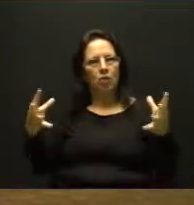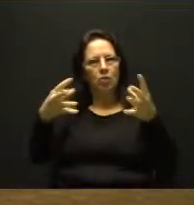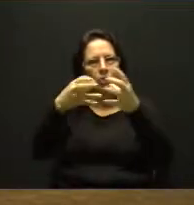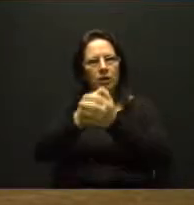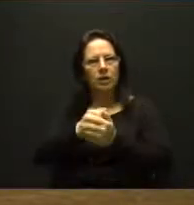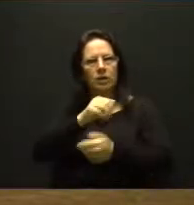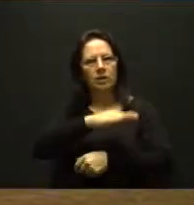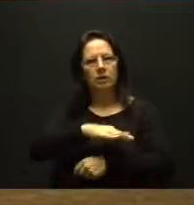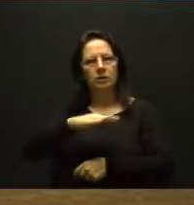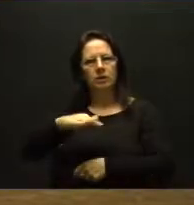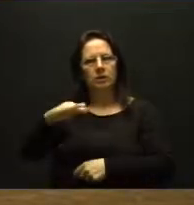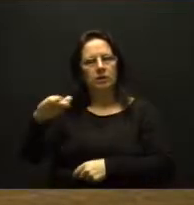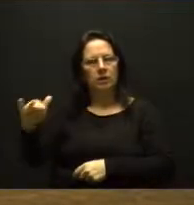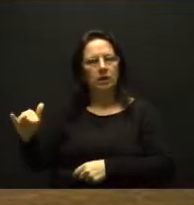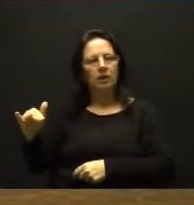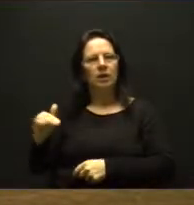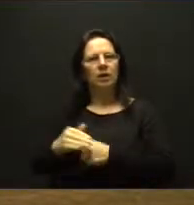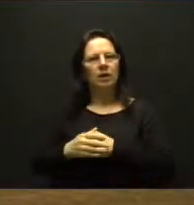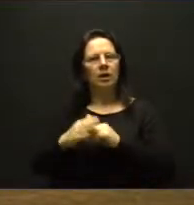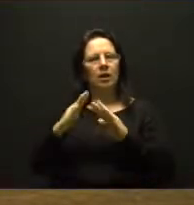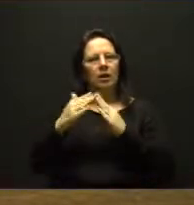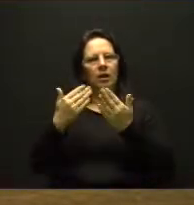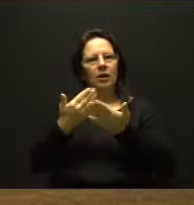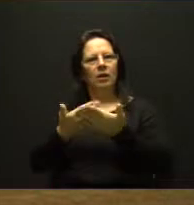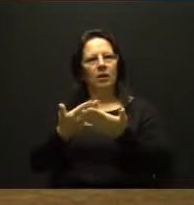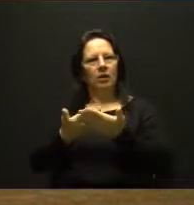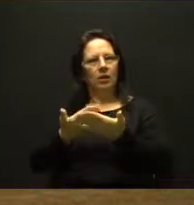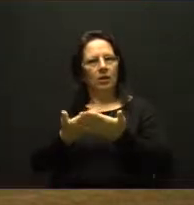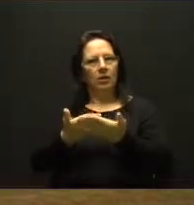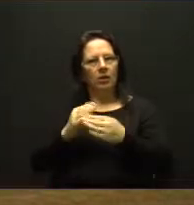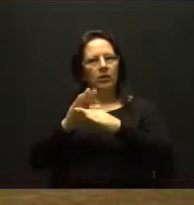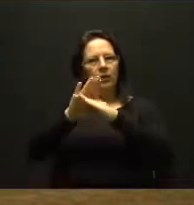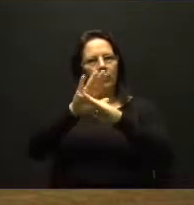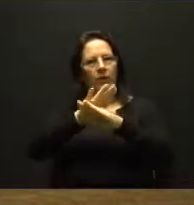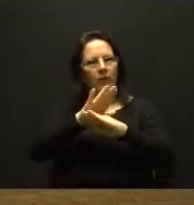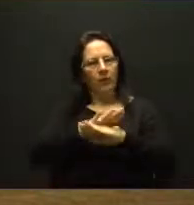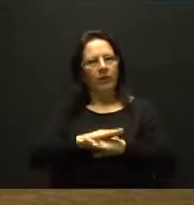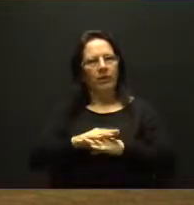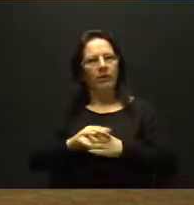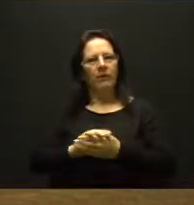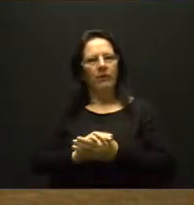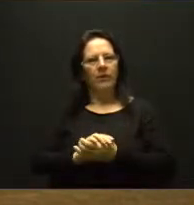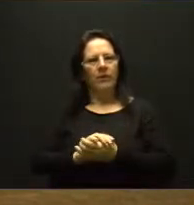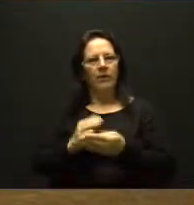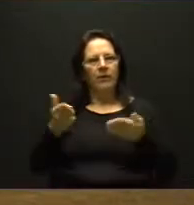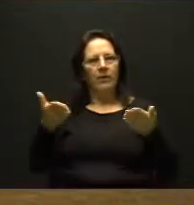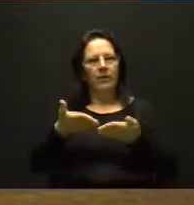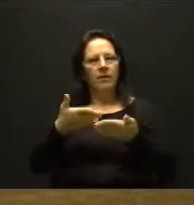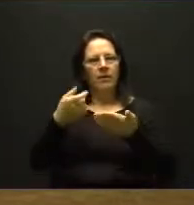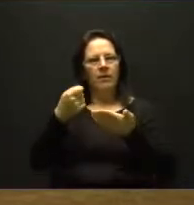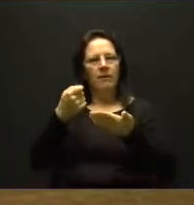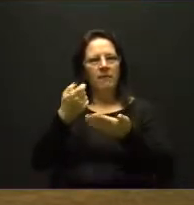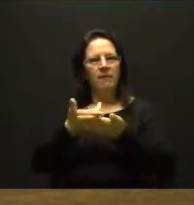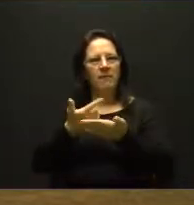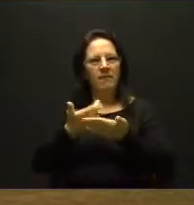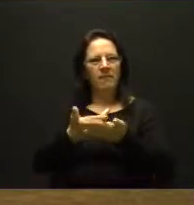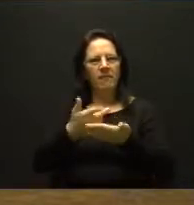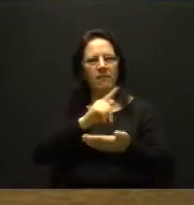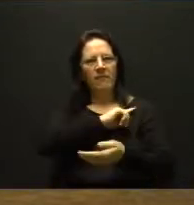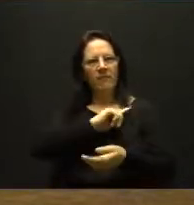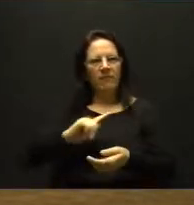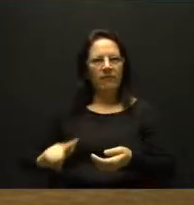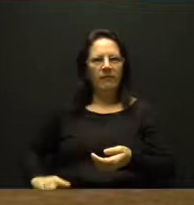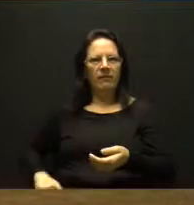nossos munícipes que empregava unir nossa cidade hoje está pagando o ônus de um governo